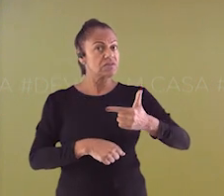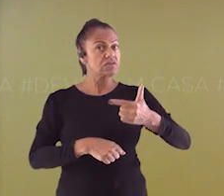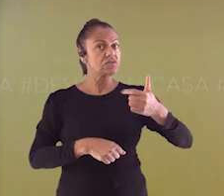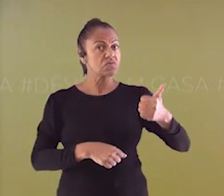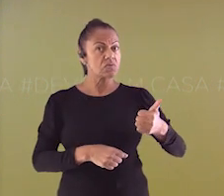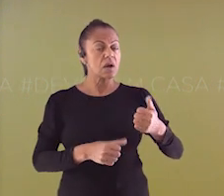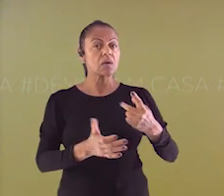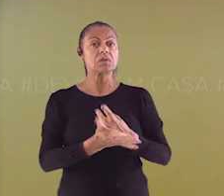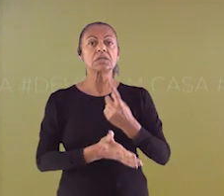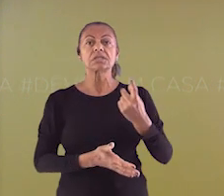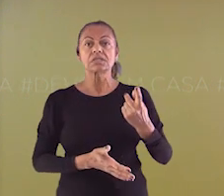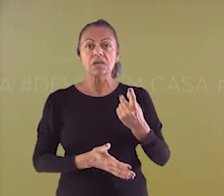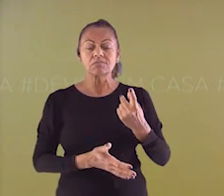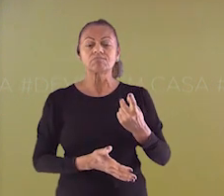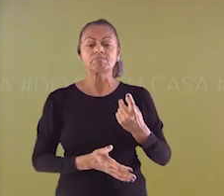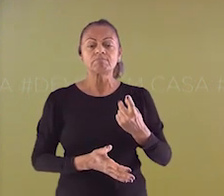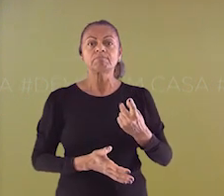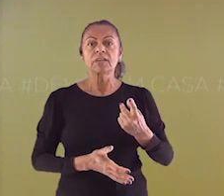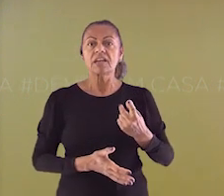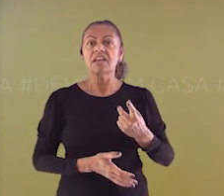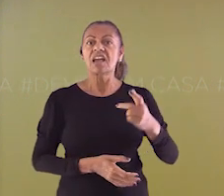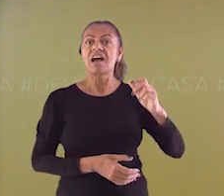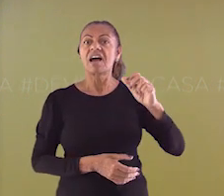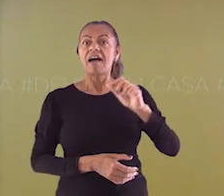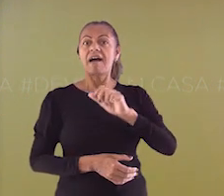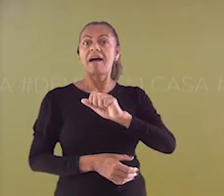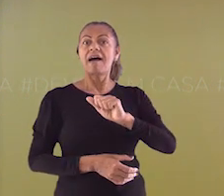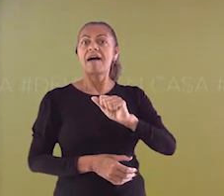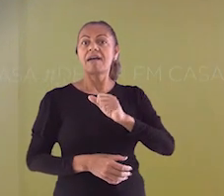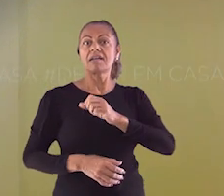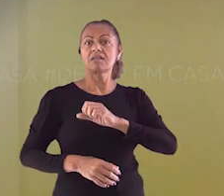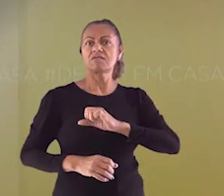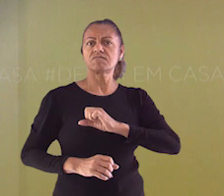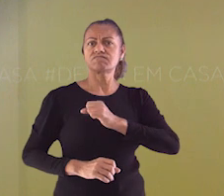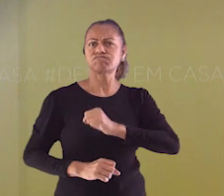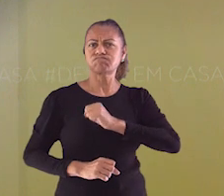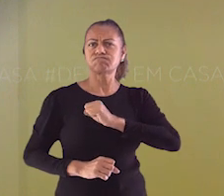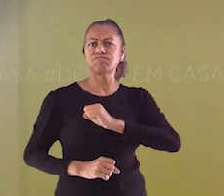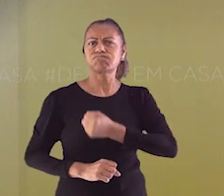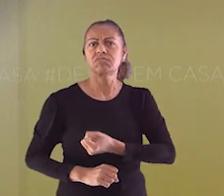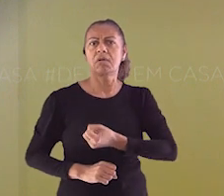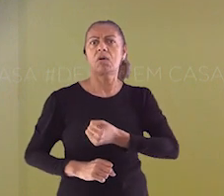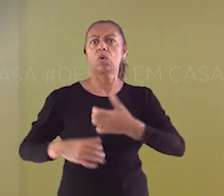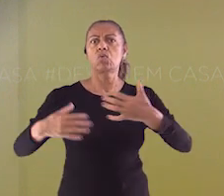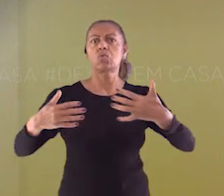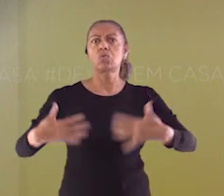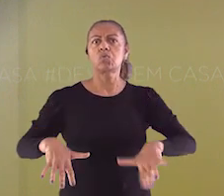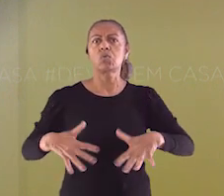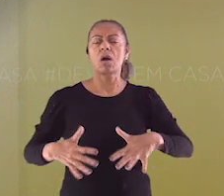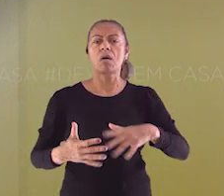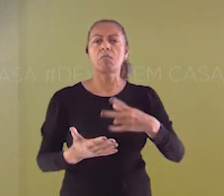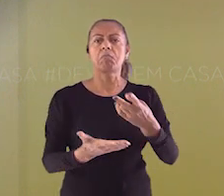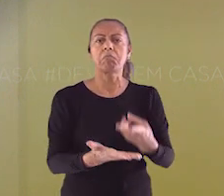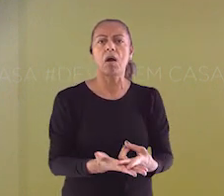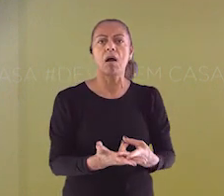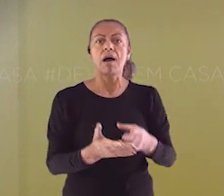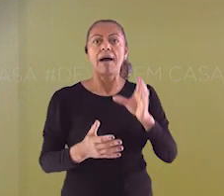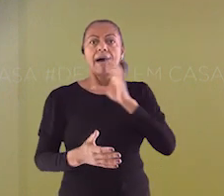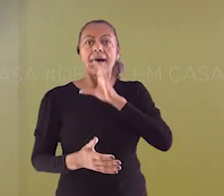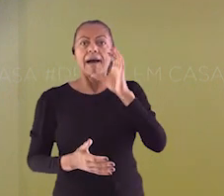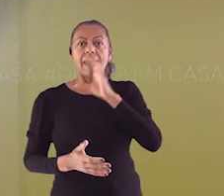esse jogador sofreu um infarto durante um jogo da Eurocopa e sobreviveu porque teve os primeiros socorros